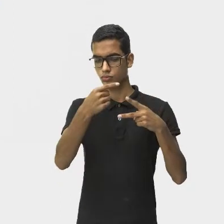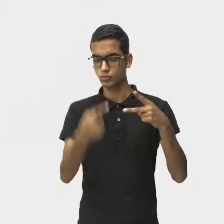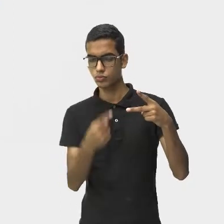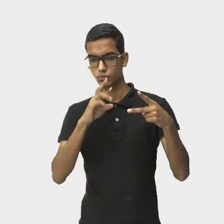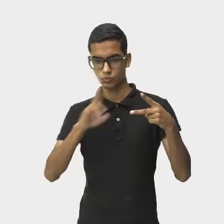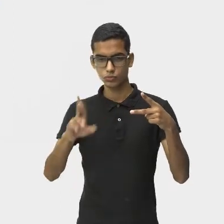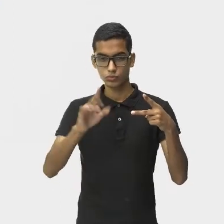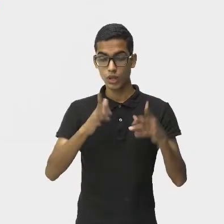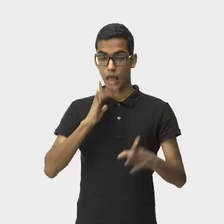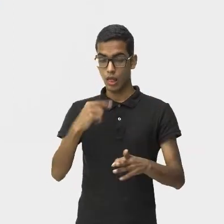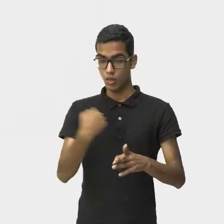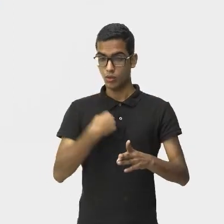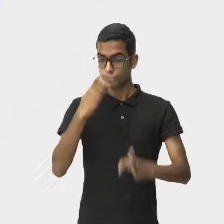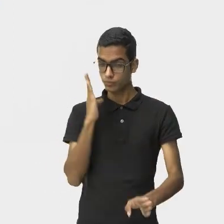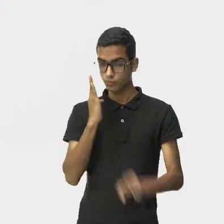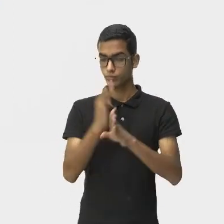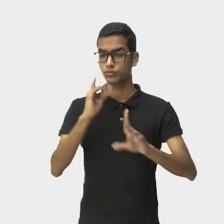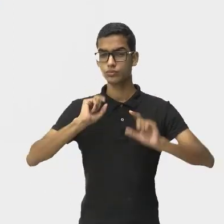eu descobri